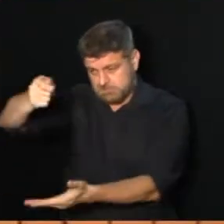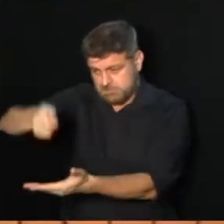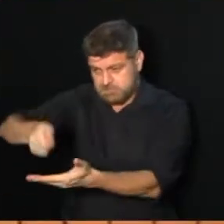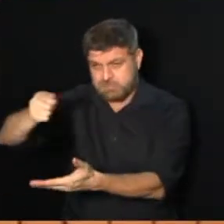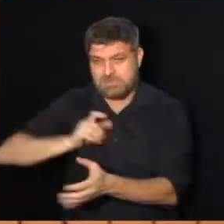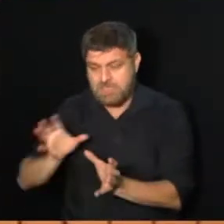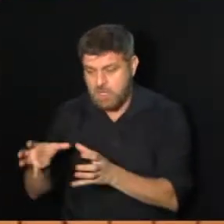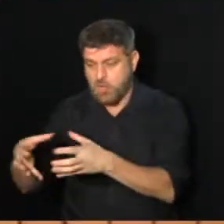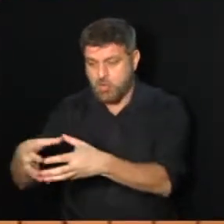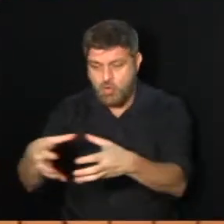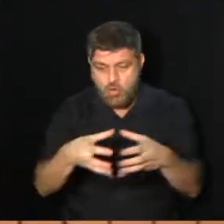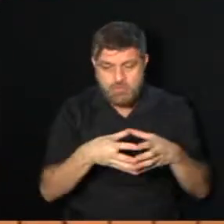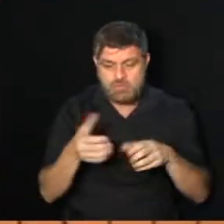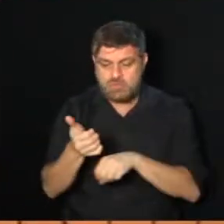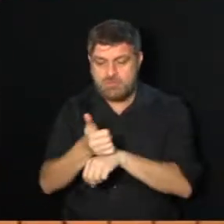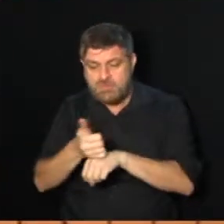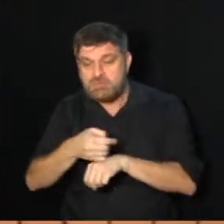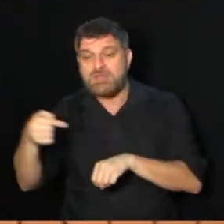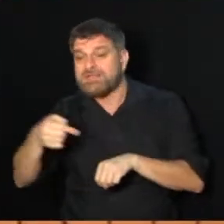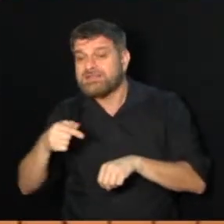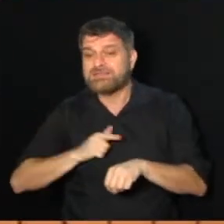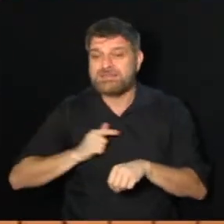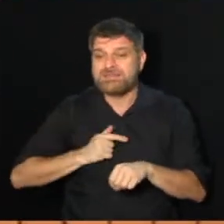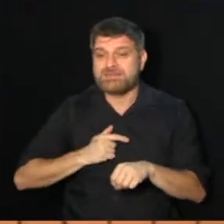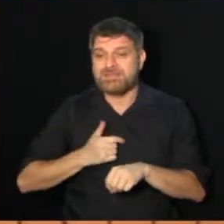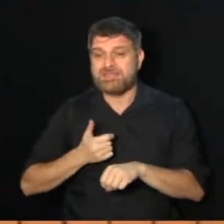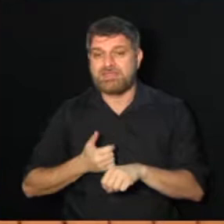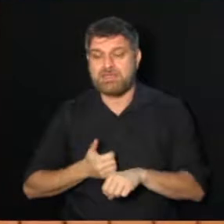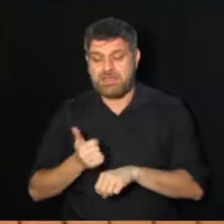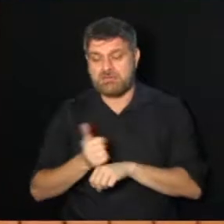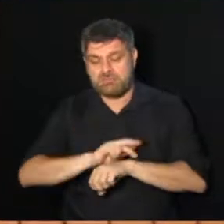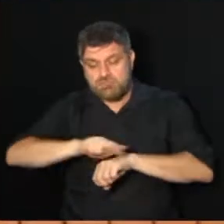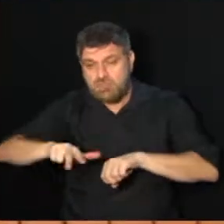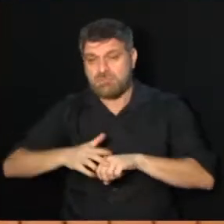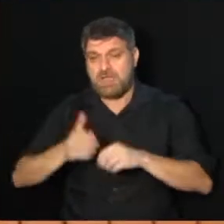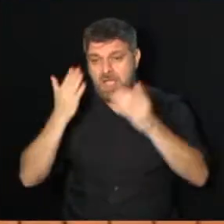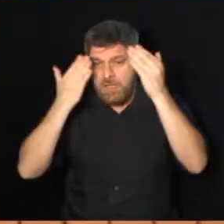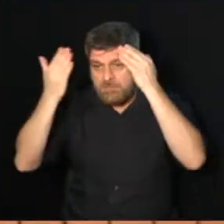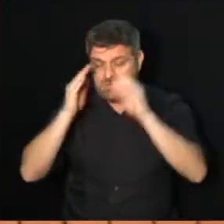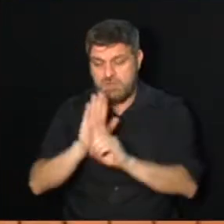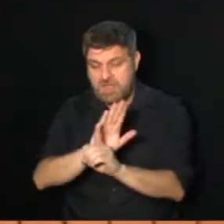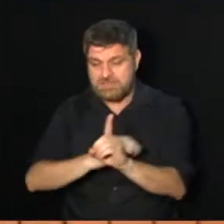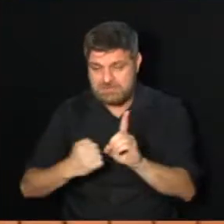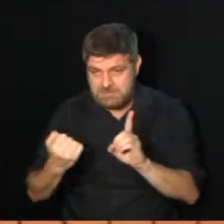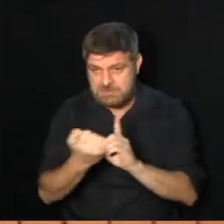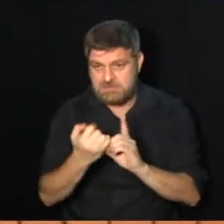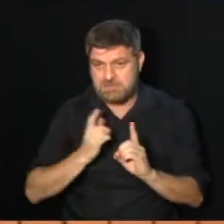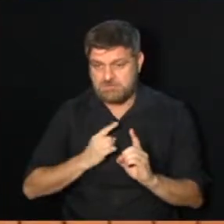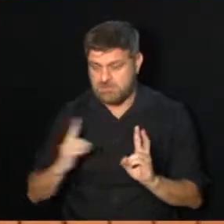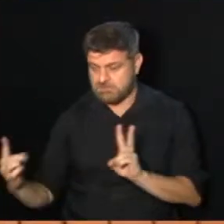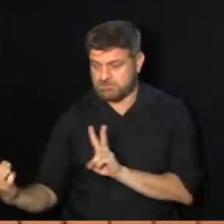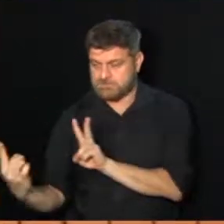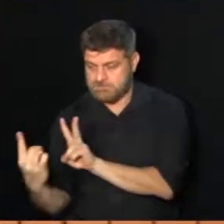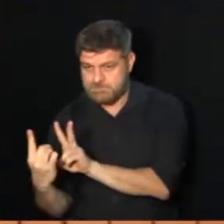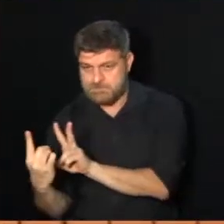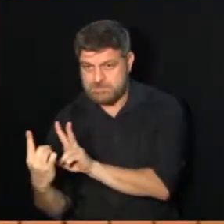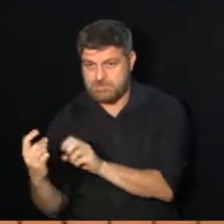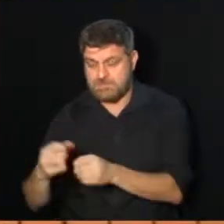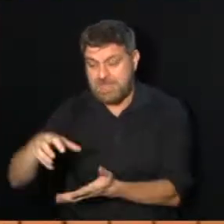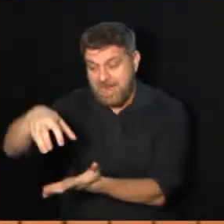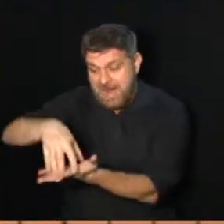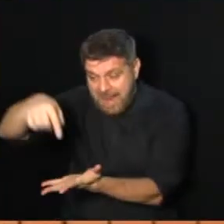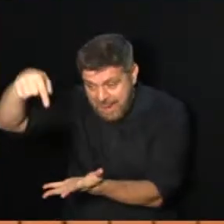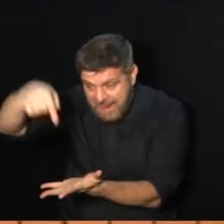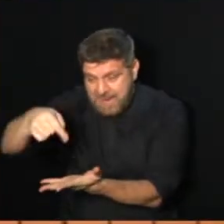equipes técnicas formadas por psicólogos, assistentes sociais, que fazem os atendimentos dos conflitos, seja na Vara da